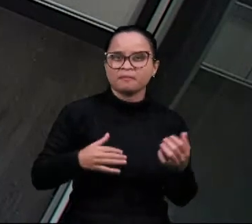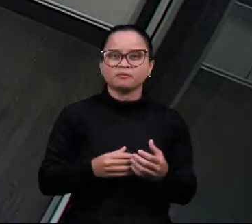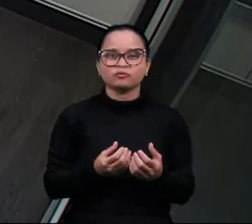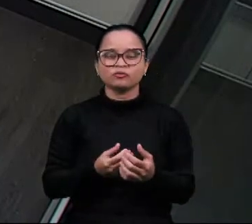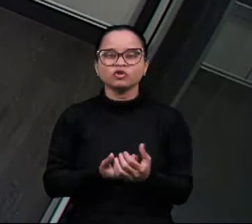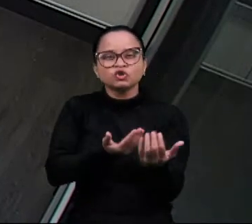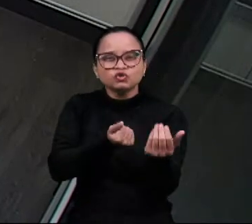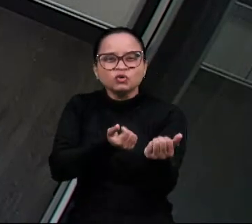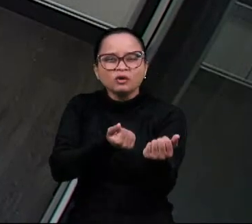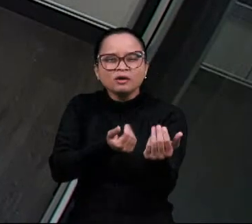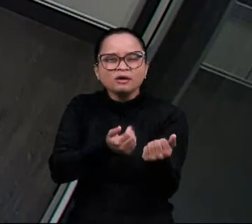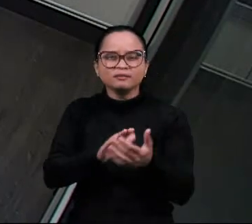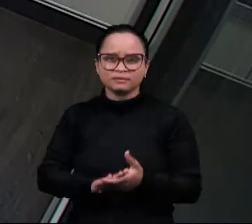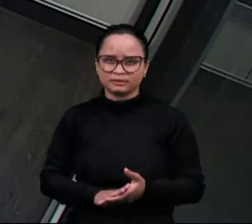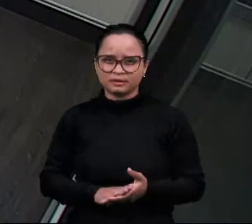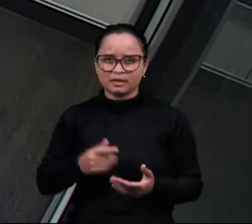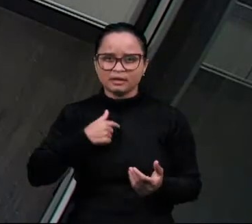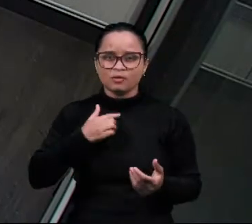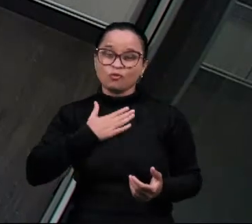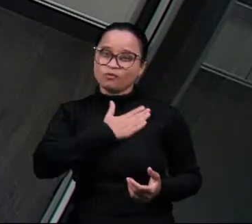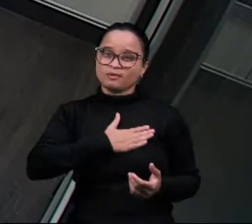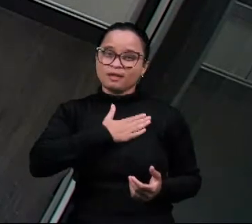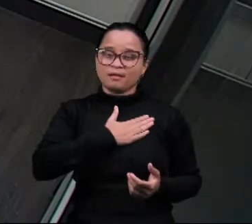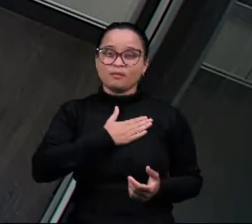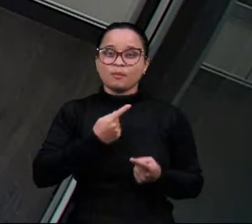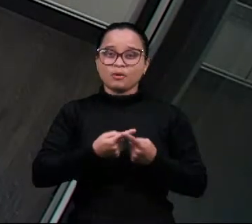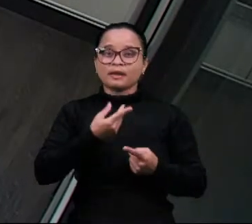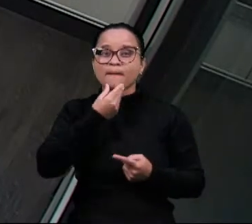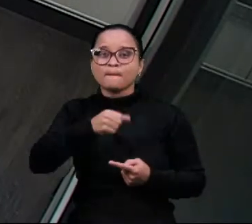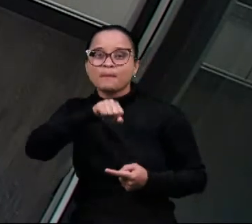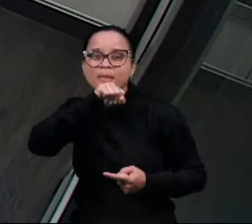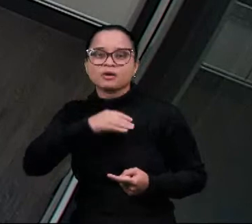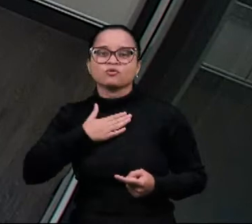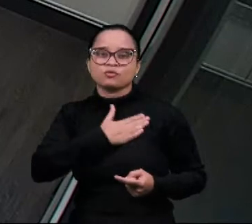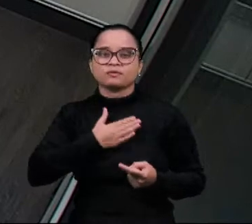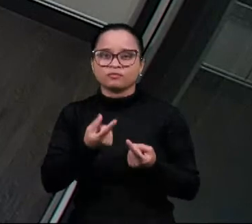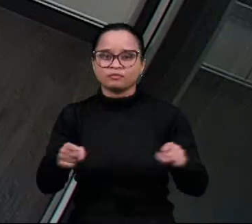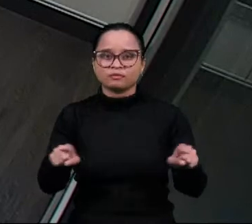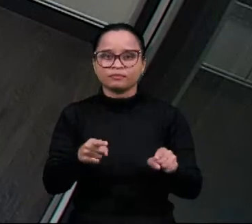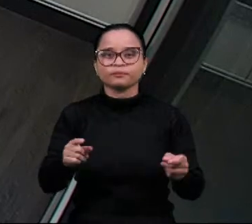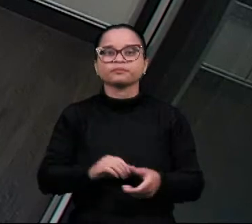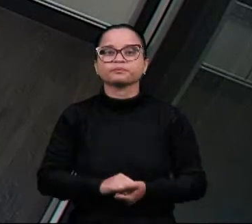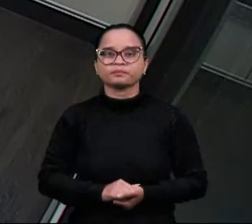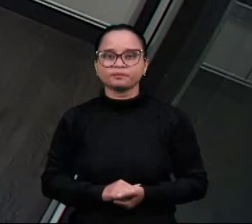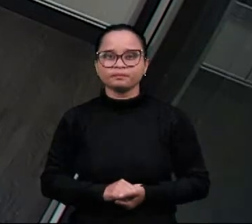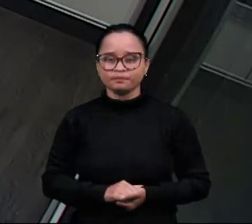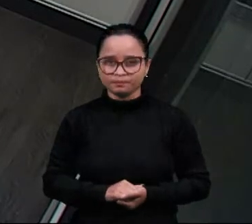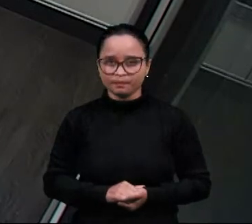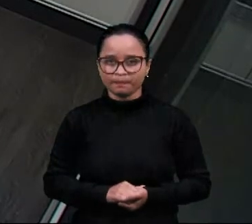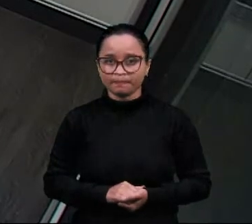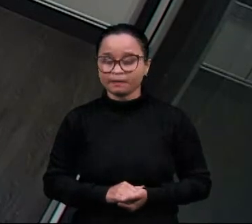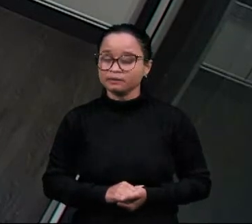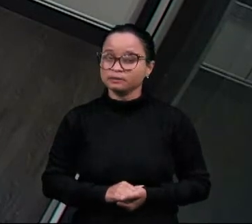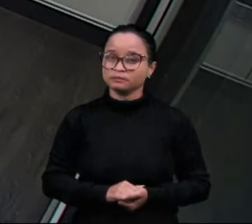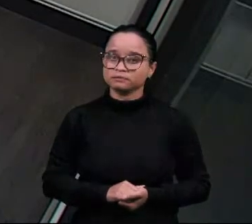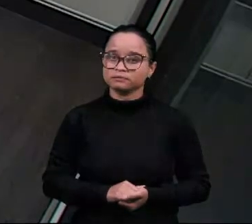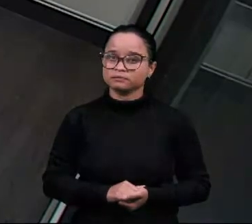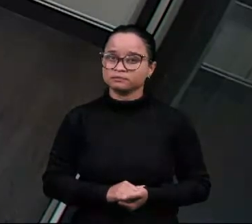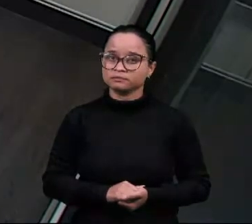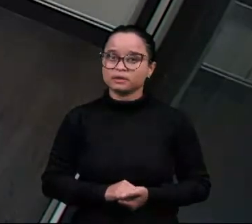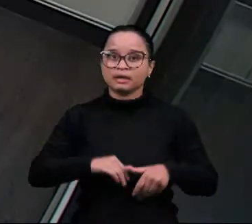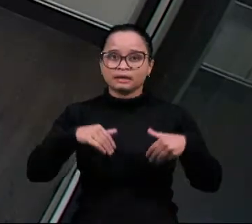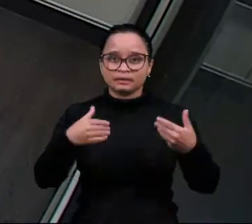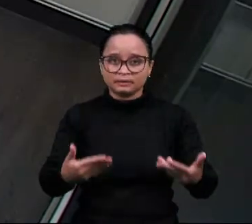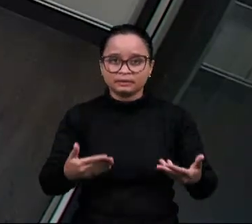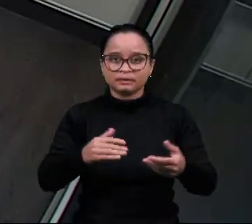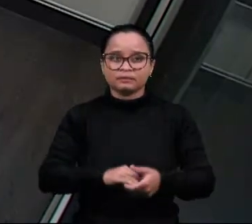novo. Meu pai gostava muito de música, eu me interessei por música muito novo. E eu